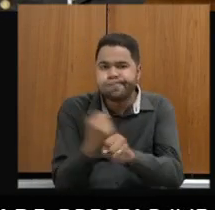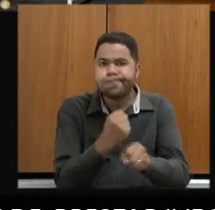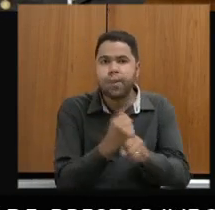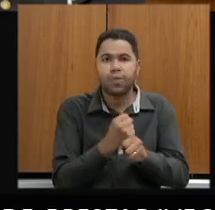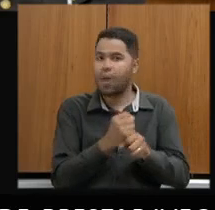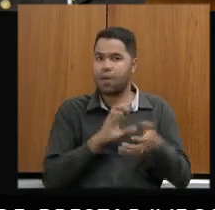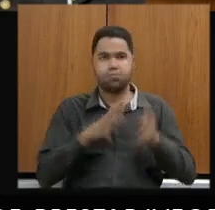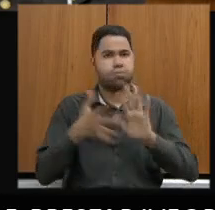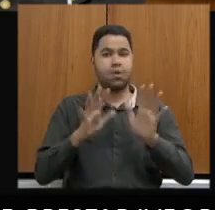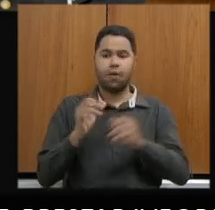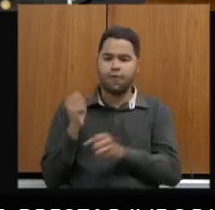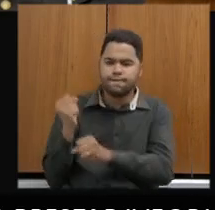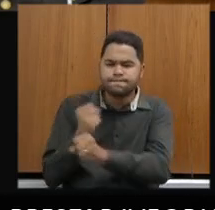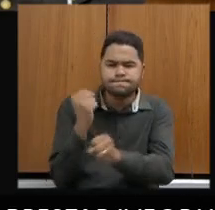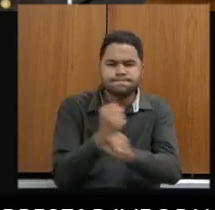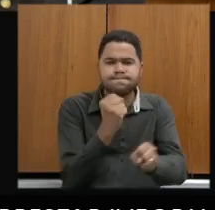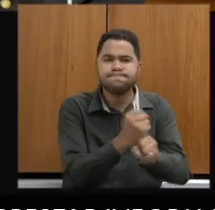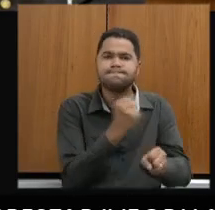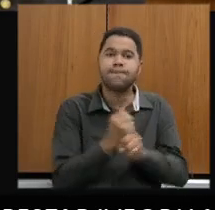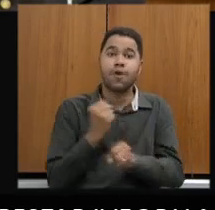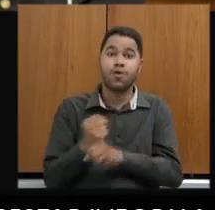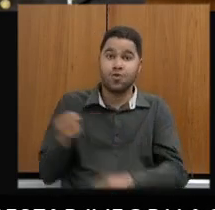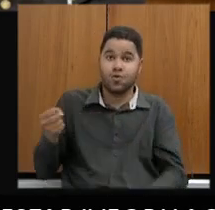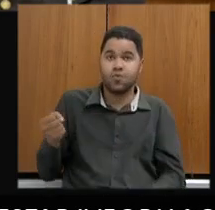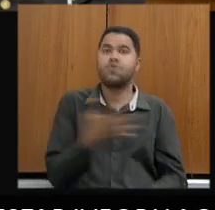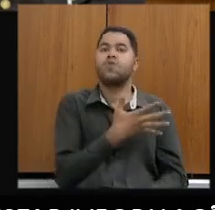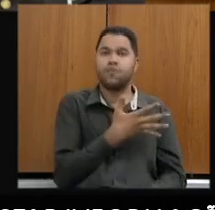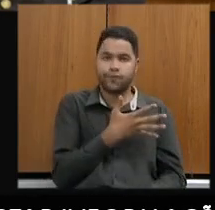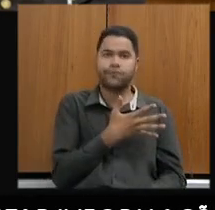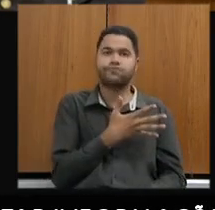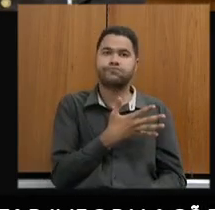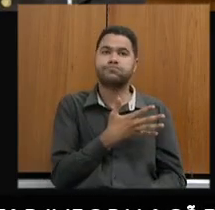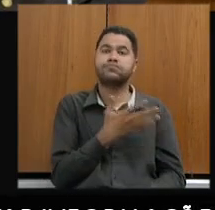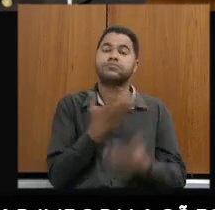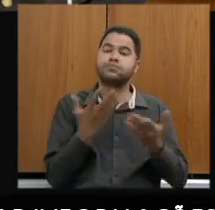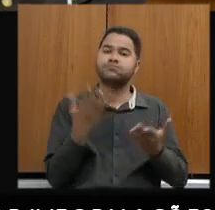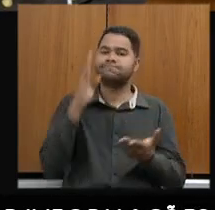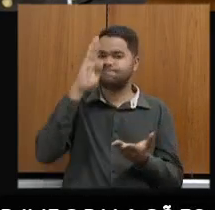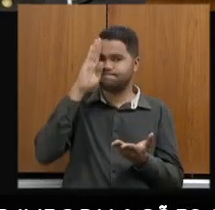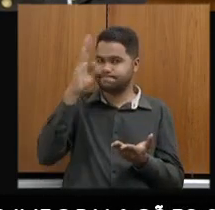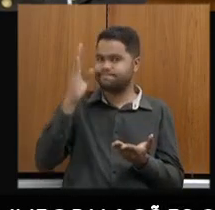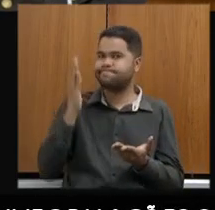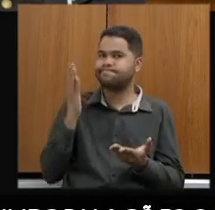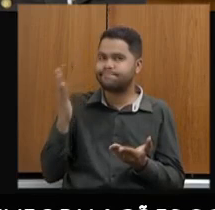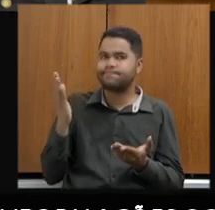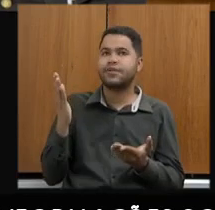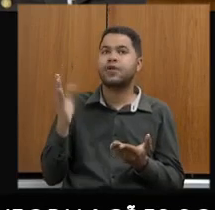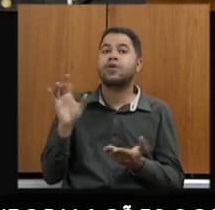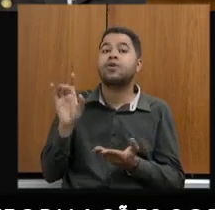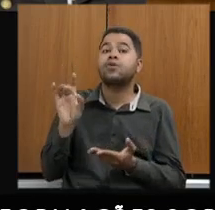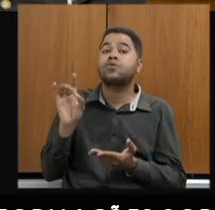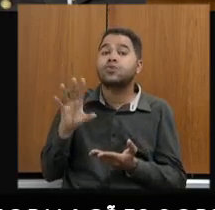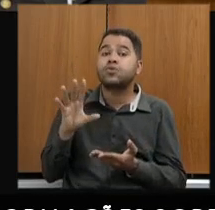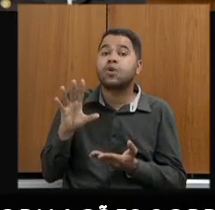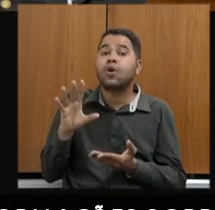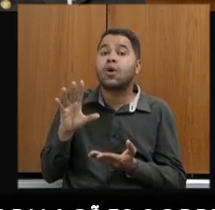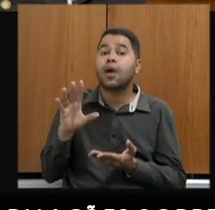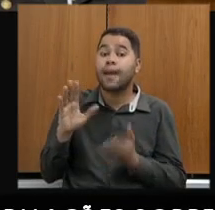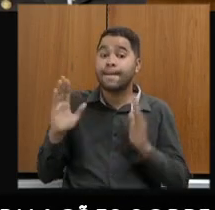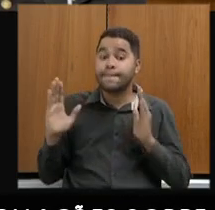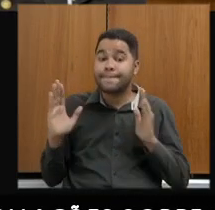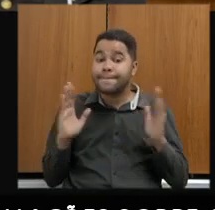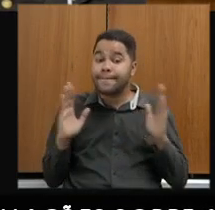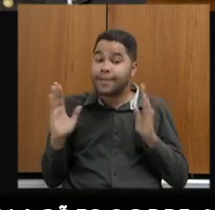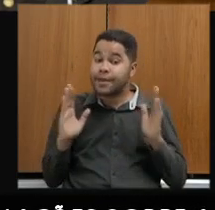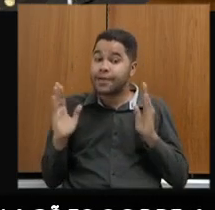é reaproveitamento é esse eu volto a destacar são apenas nesse